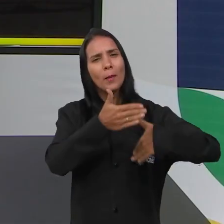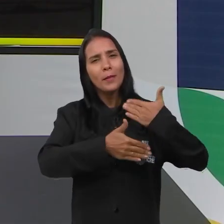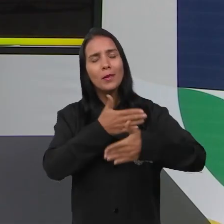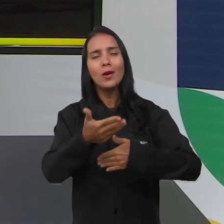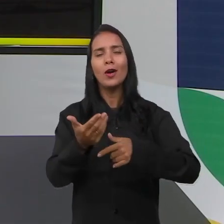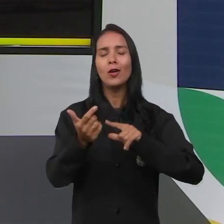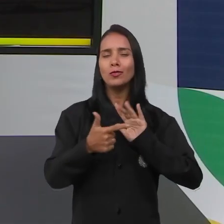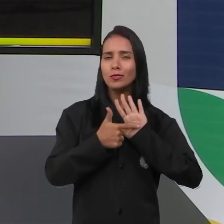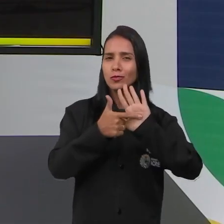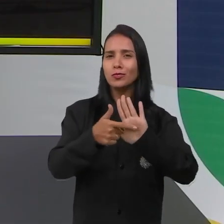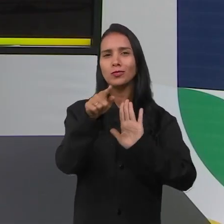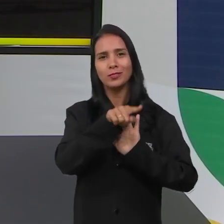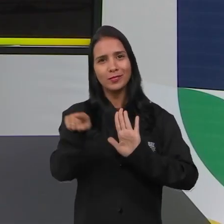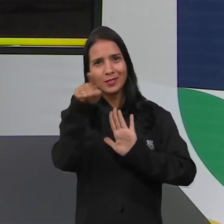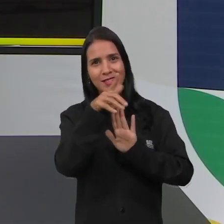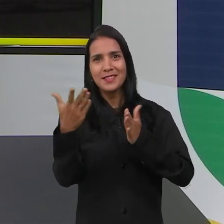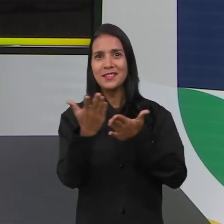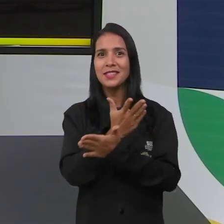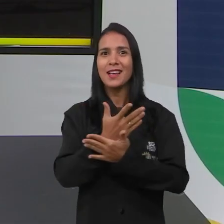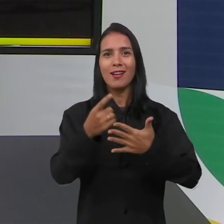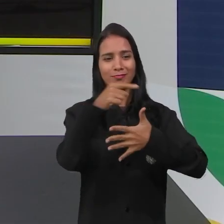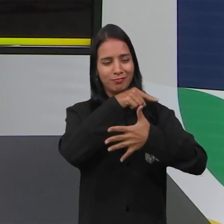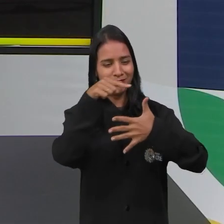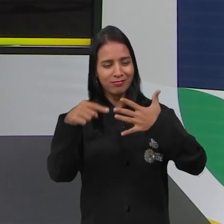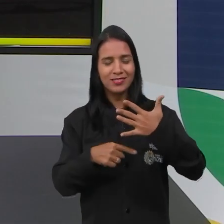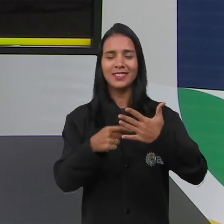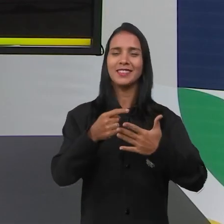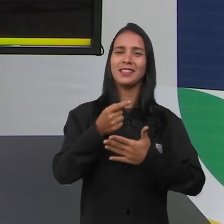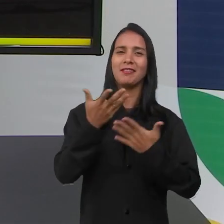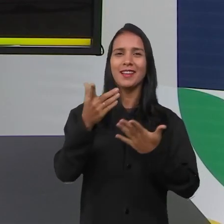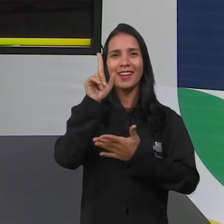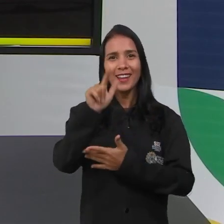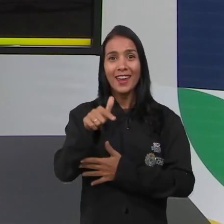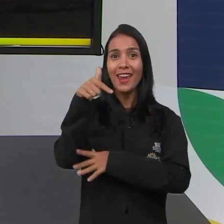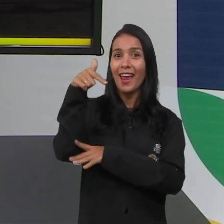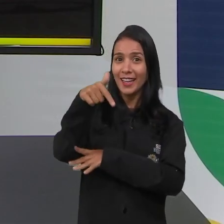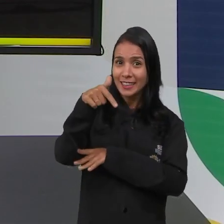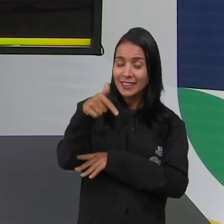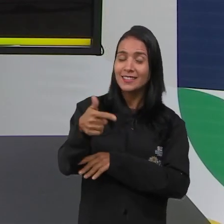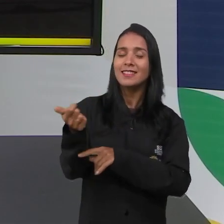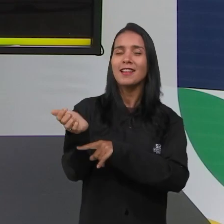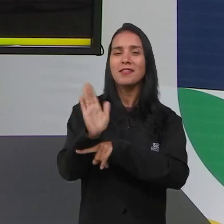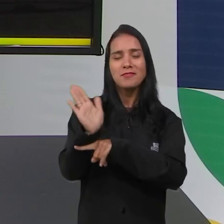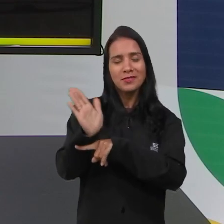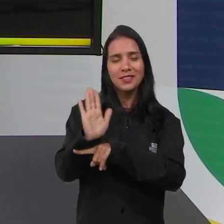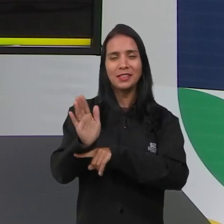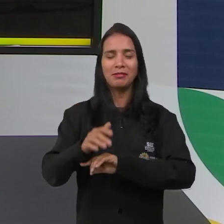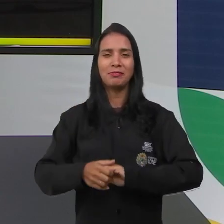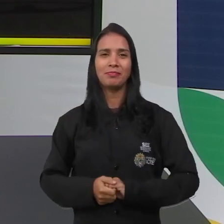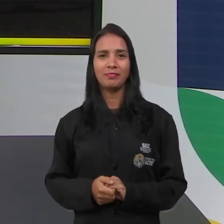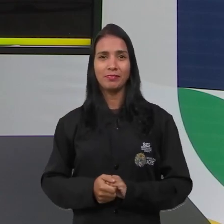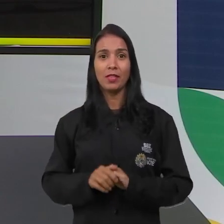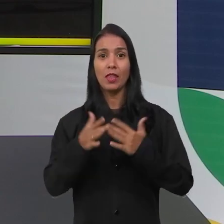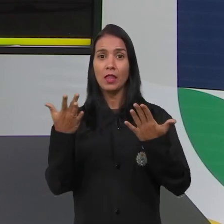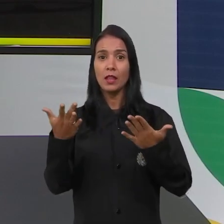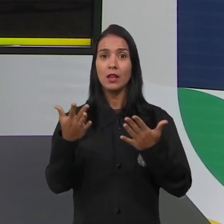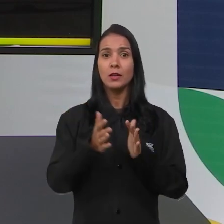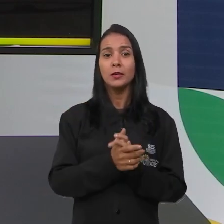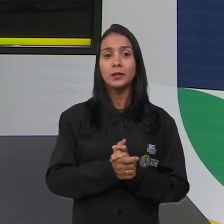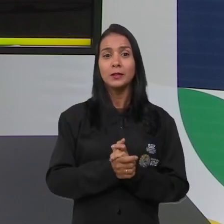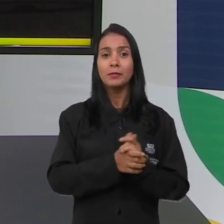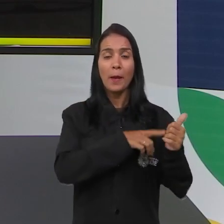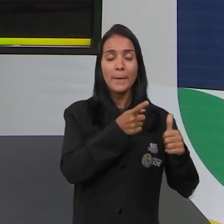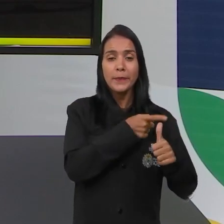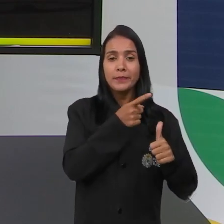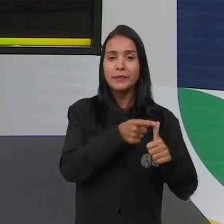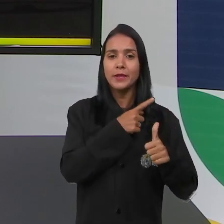gente tem aqui para falar sobre essa sétima arte que é o cinema. Vamos para os primeiros passos do cinema no